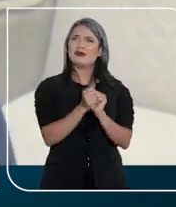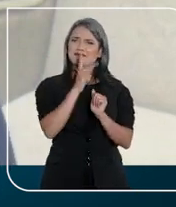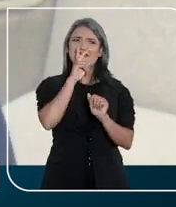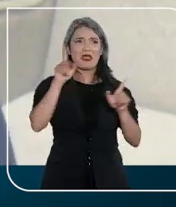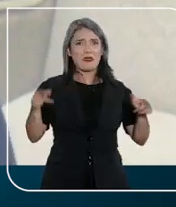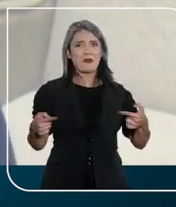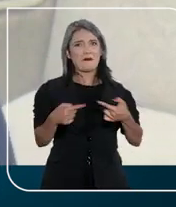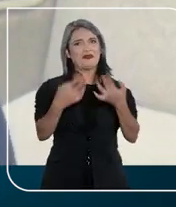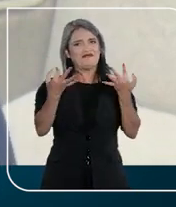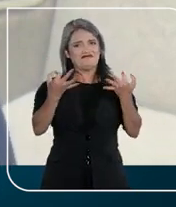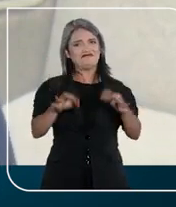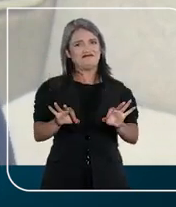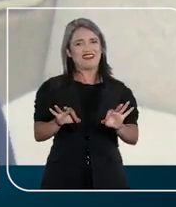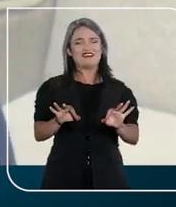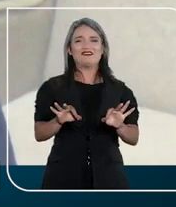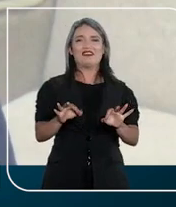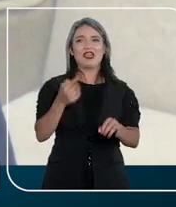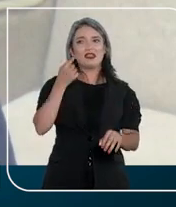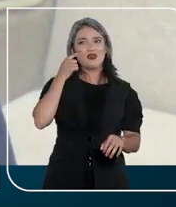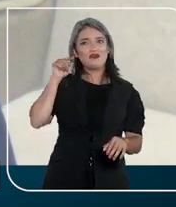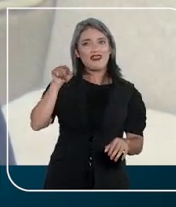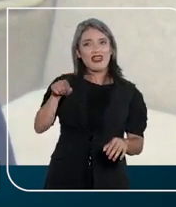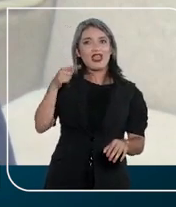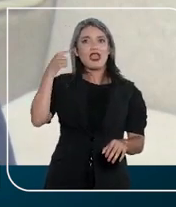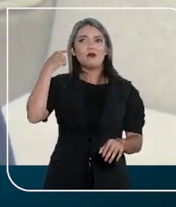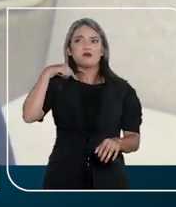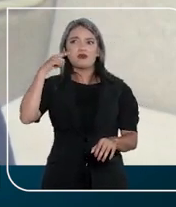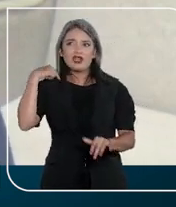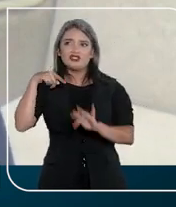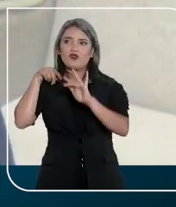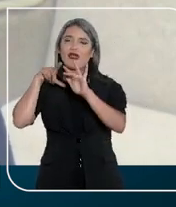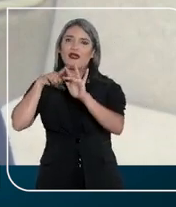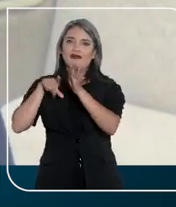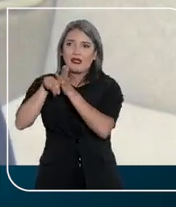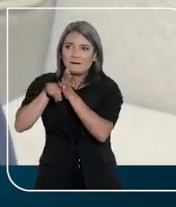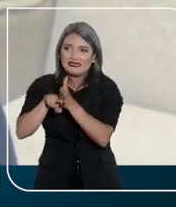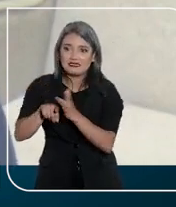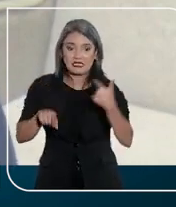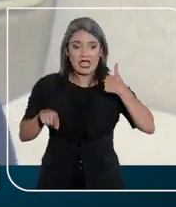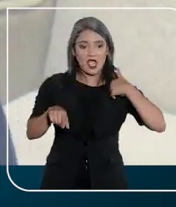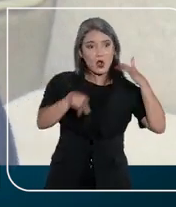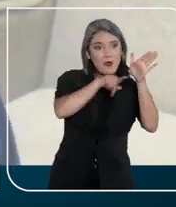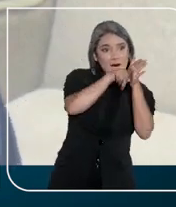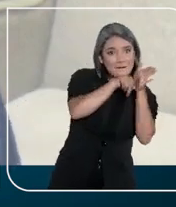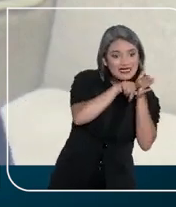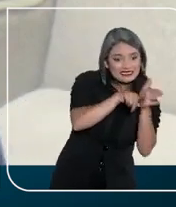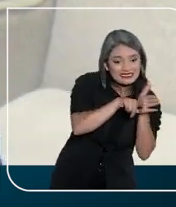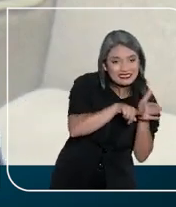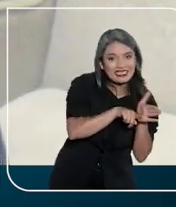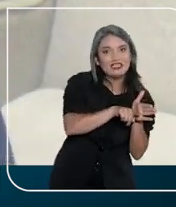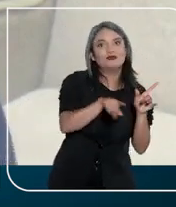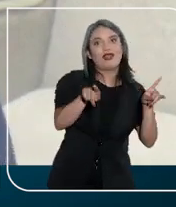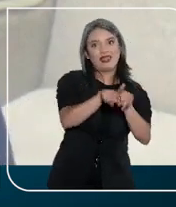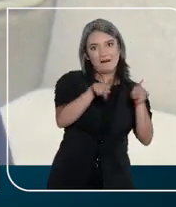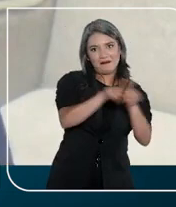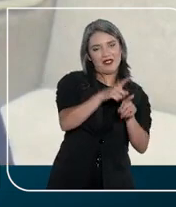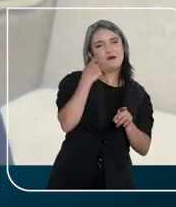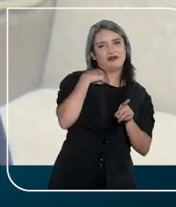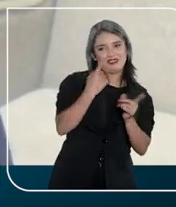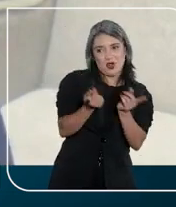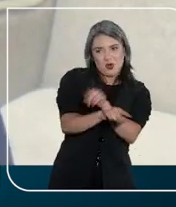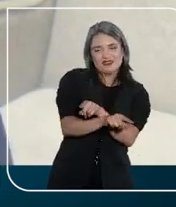Renan? Eu acho que eu digo que o Renan é um advogado pesquisador, eu sou um pesquisador advogado. E aí a gente acaba,